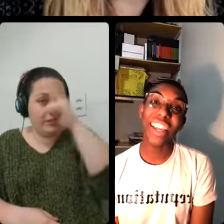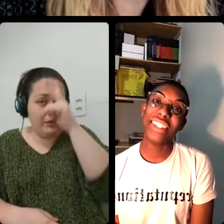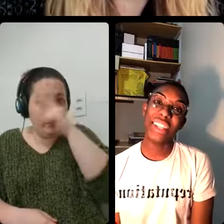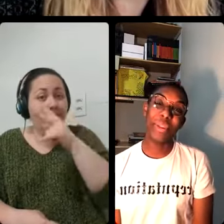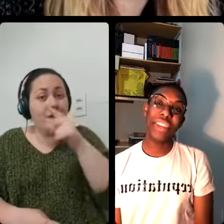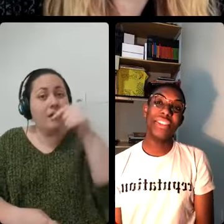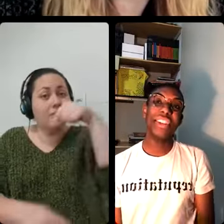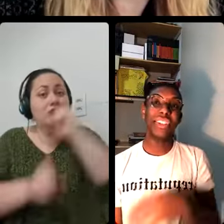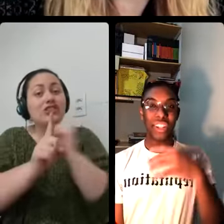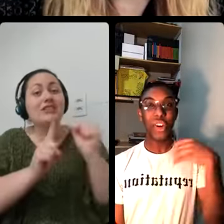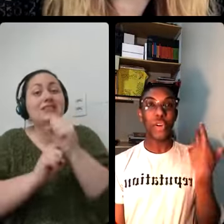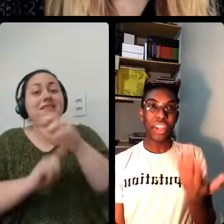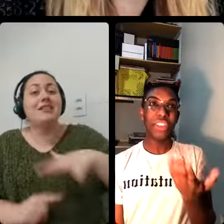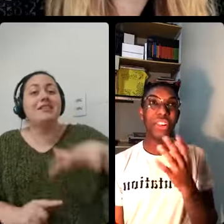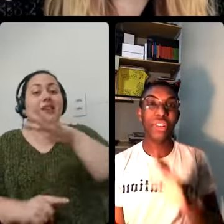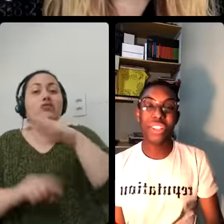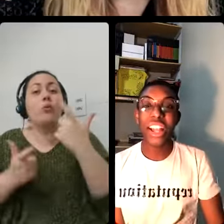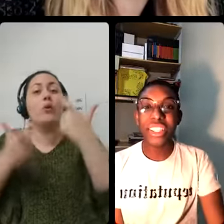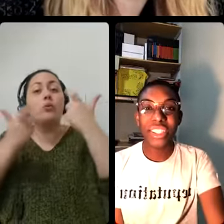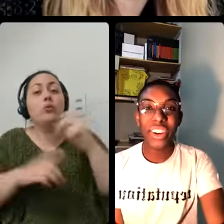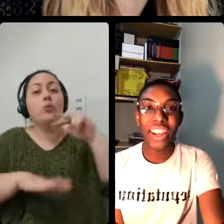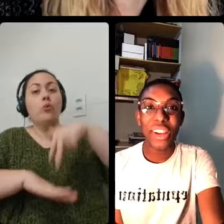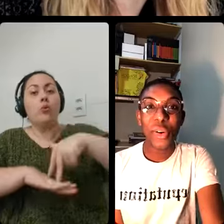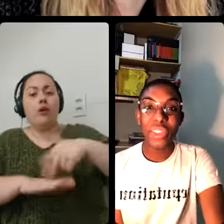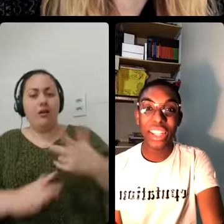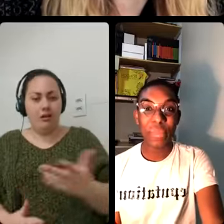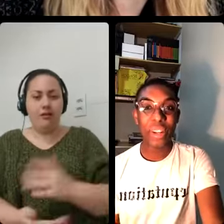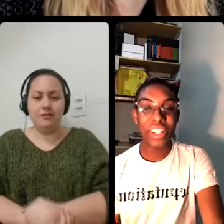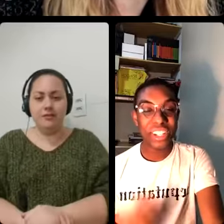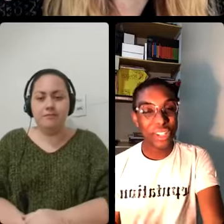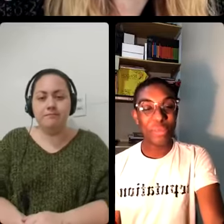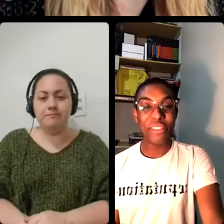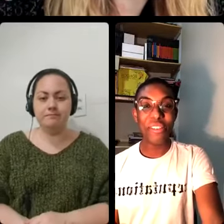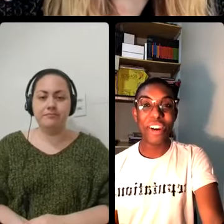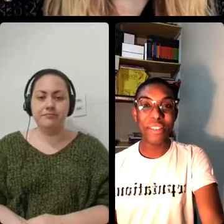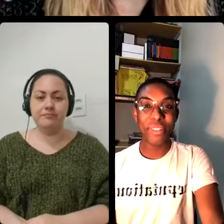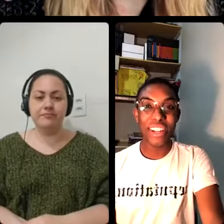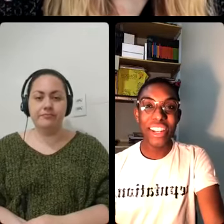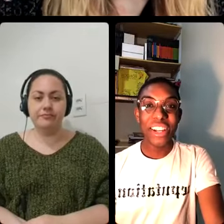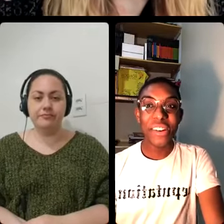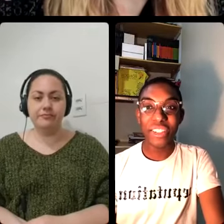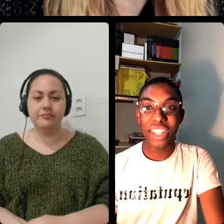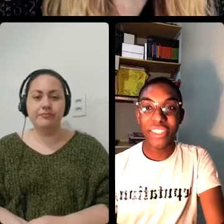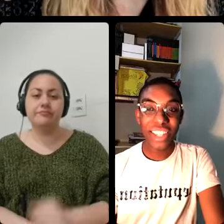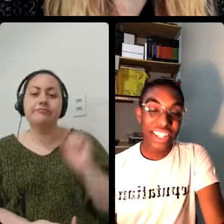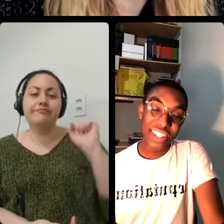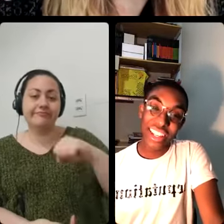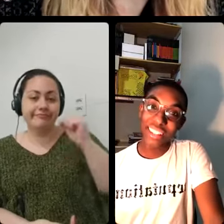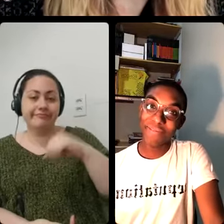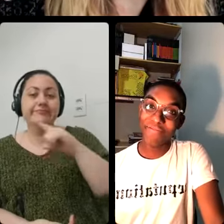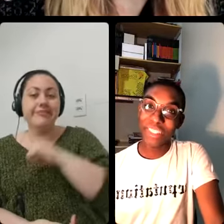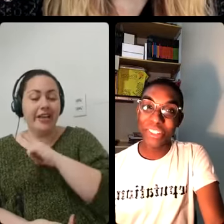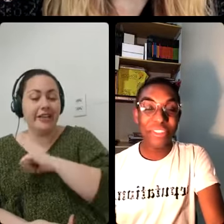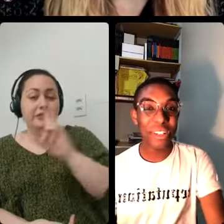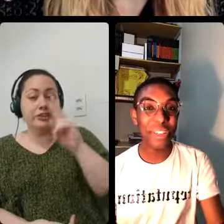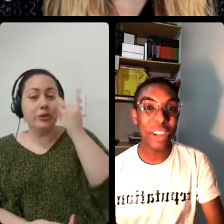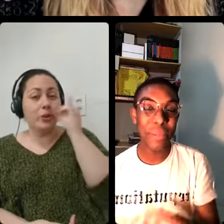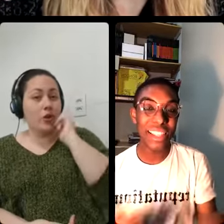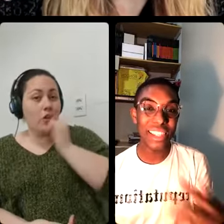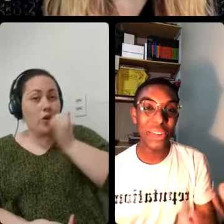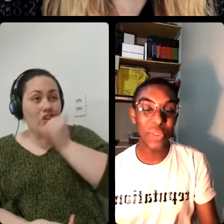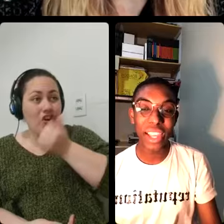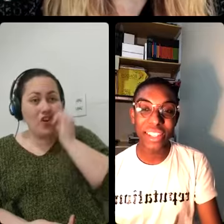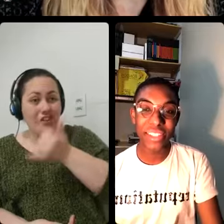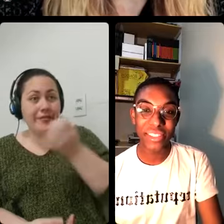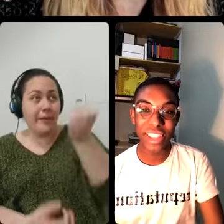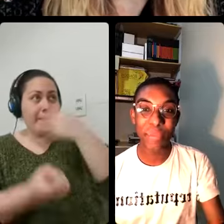Então, exatamente, né? O que nem tu falou, a história ela é contada pra gente de uma forma, quando na verdade ela não é bem